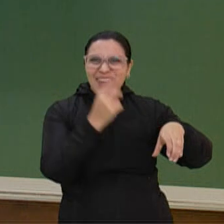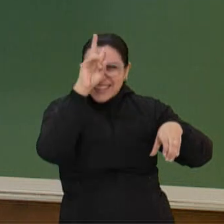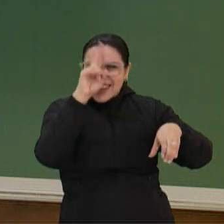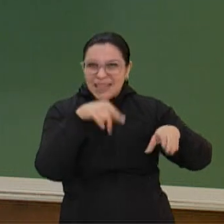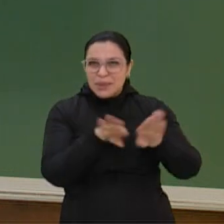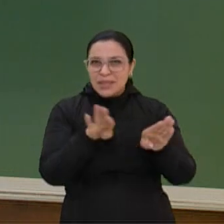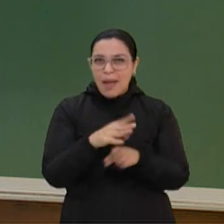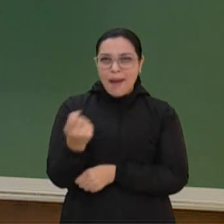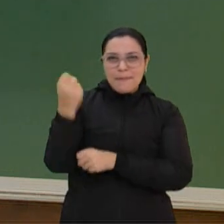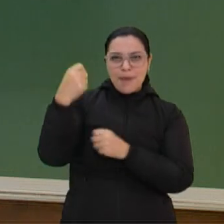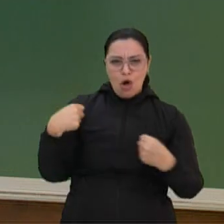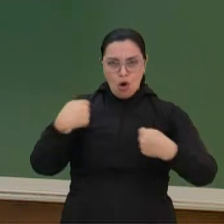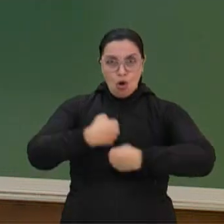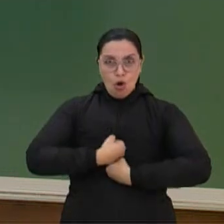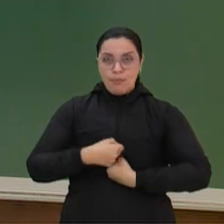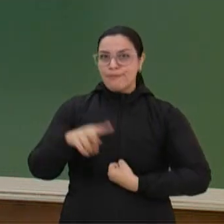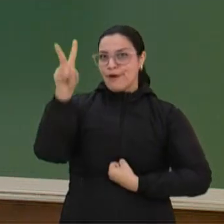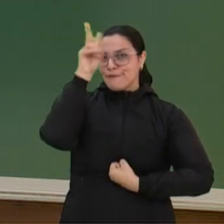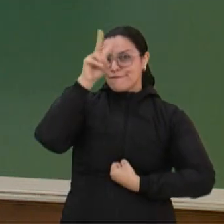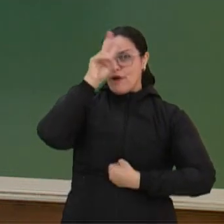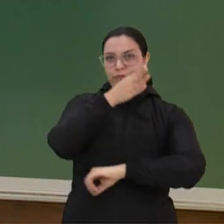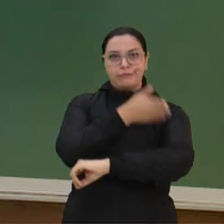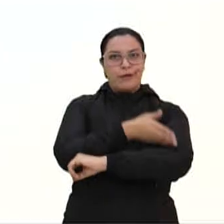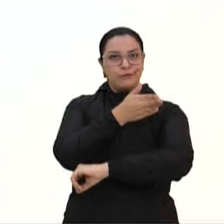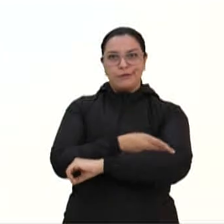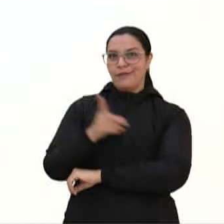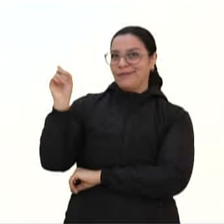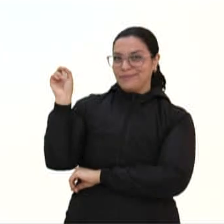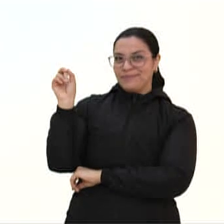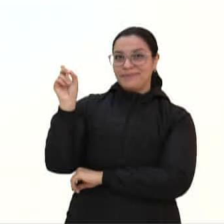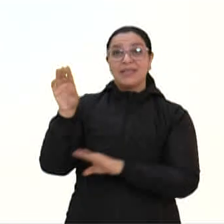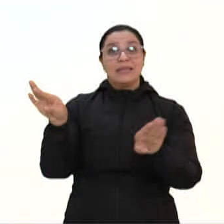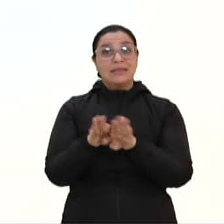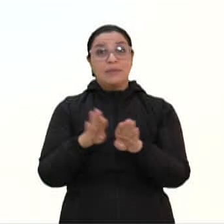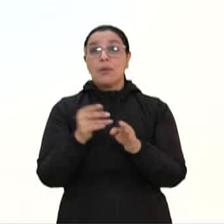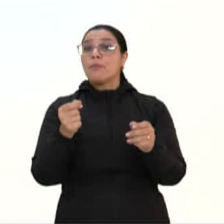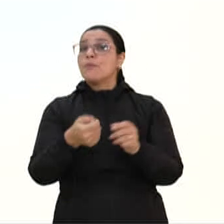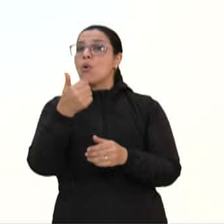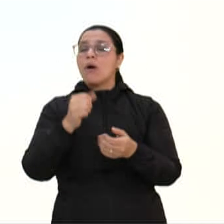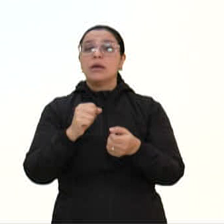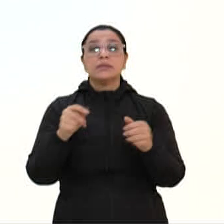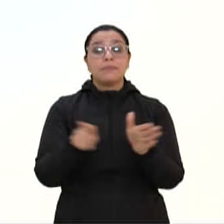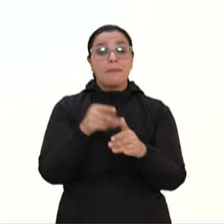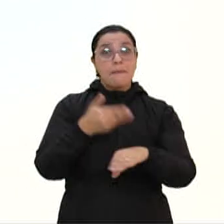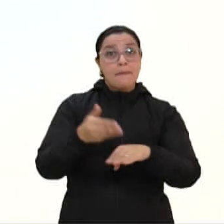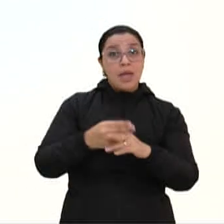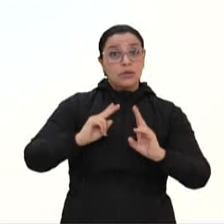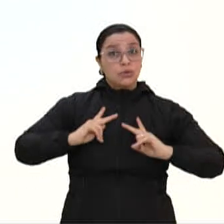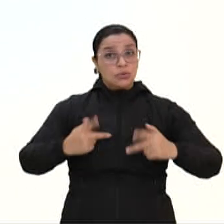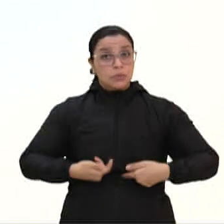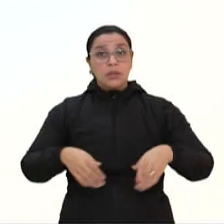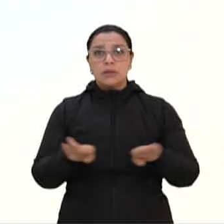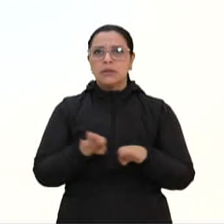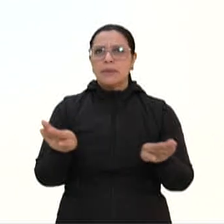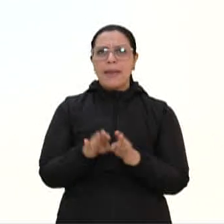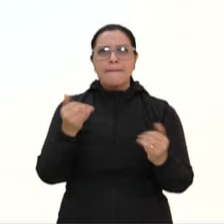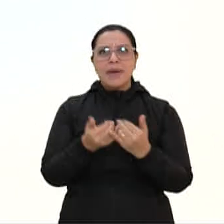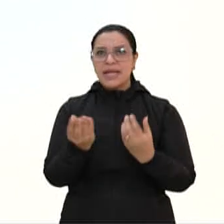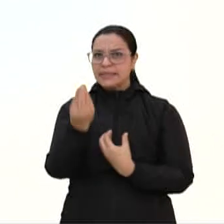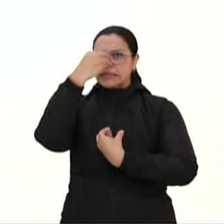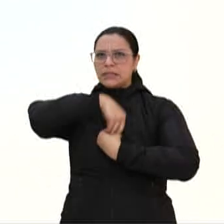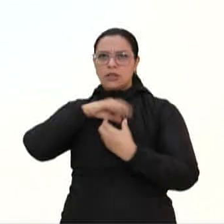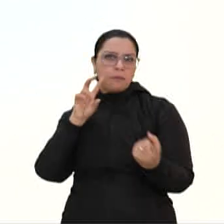Estaríamos de volta à pré-história, continuação ali do humor. Poucas atividades humanas despertam tanto o espírito